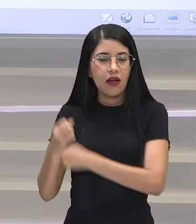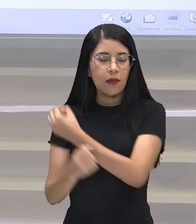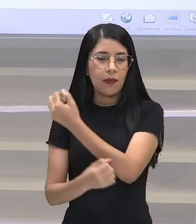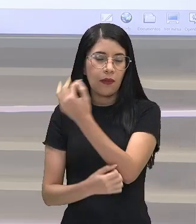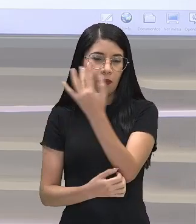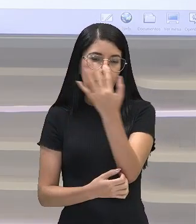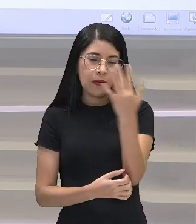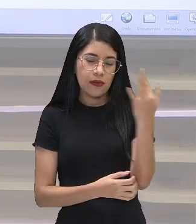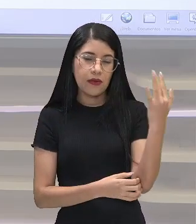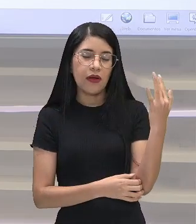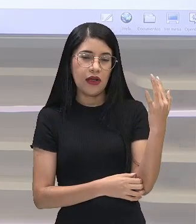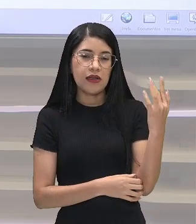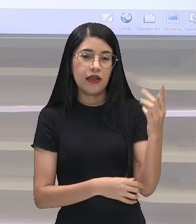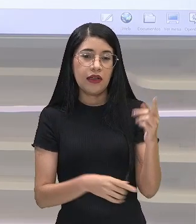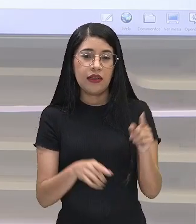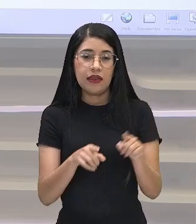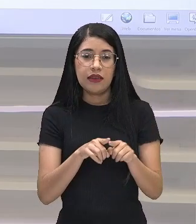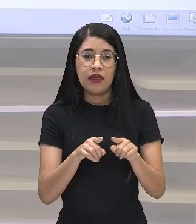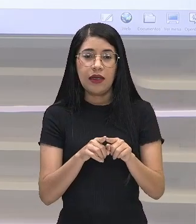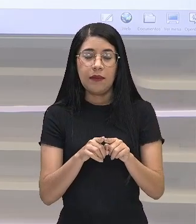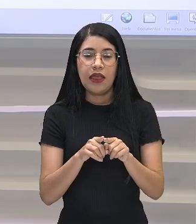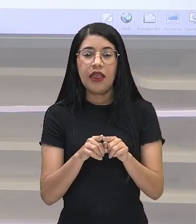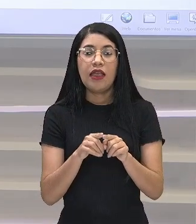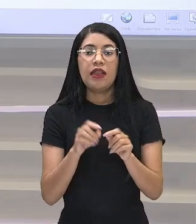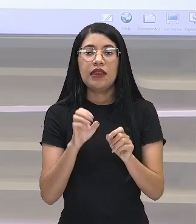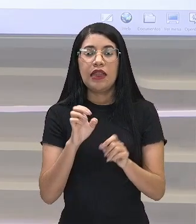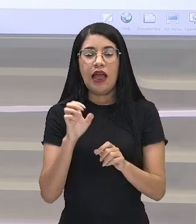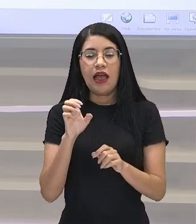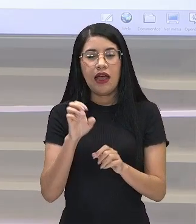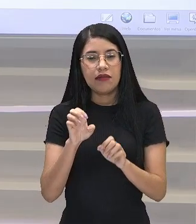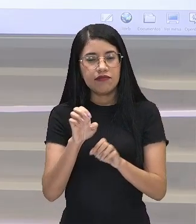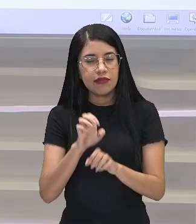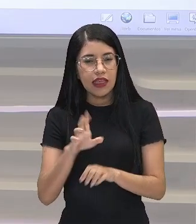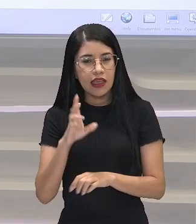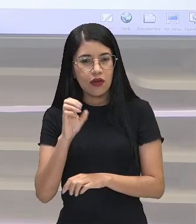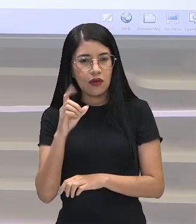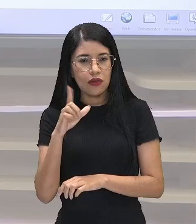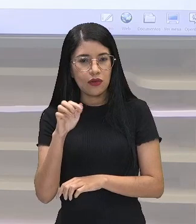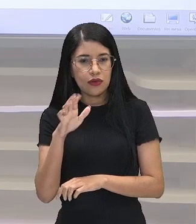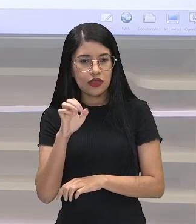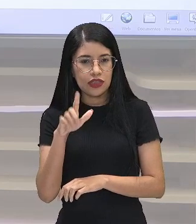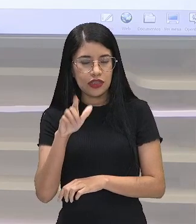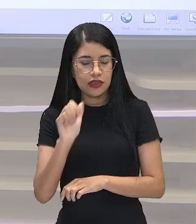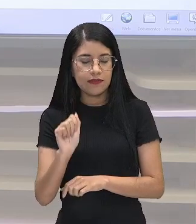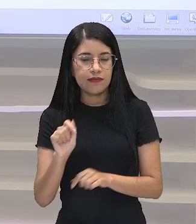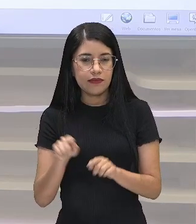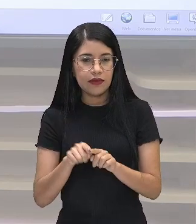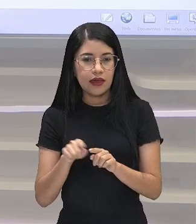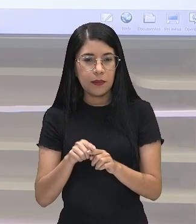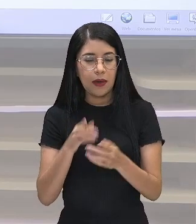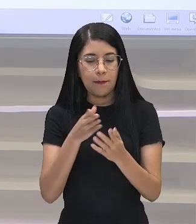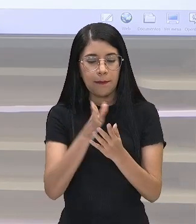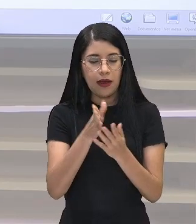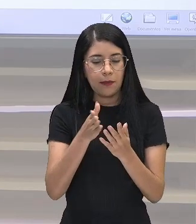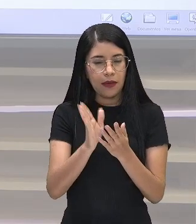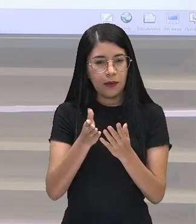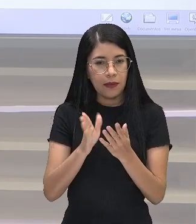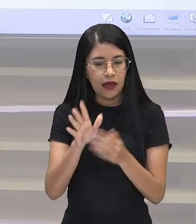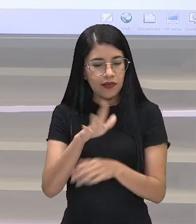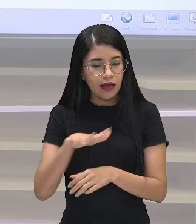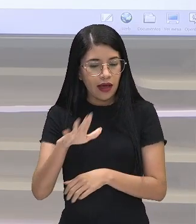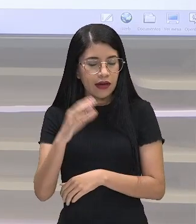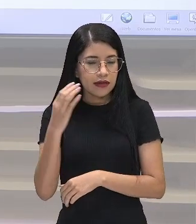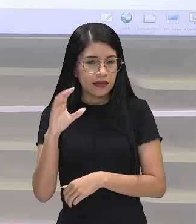árvores, elas estão na ecologia, que é uma das vertentes dentro das ciências que